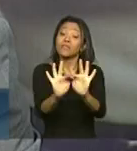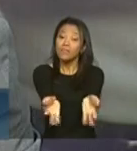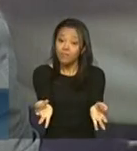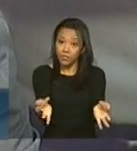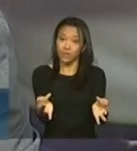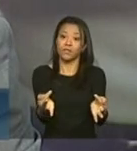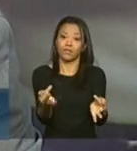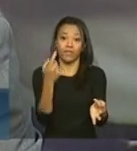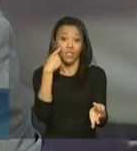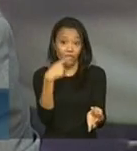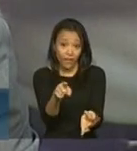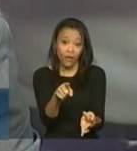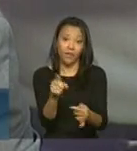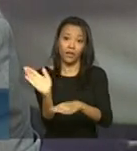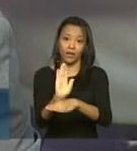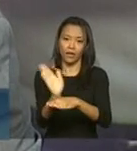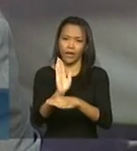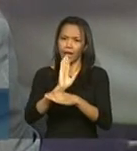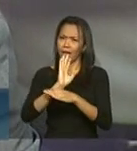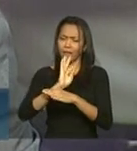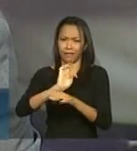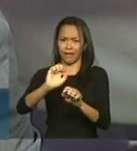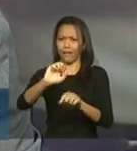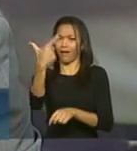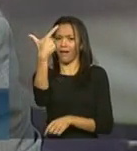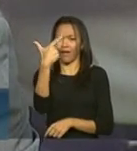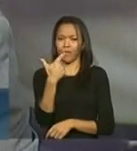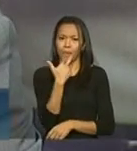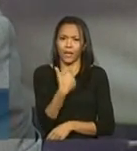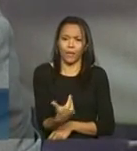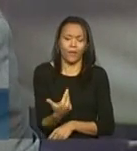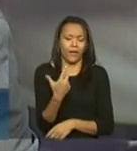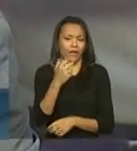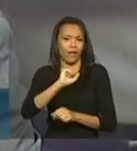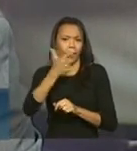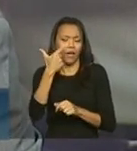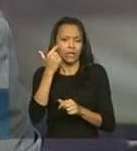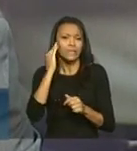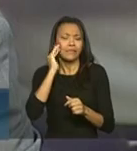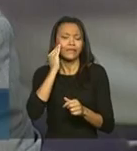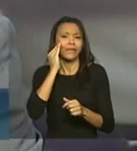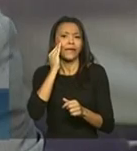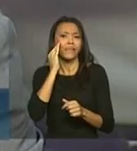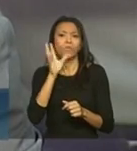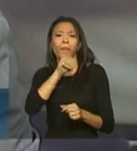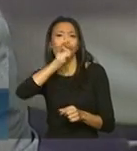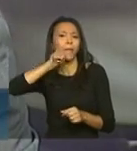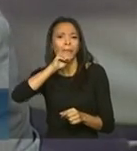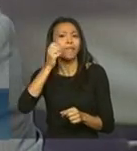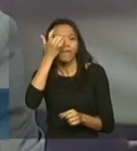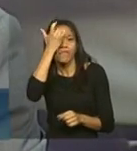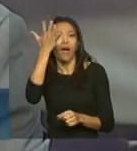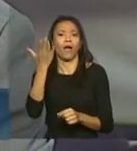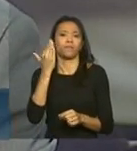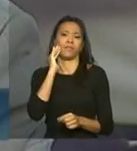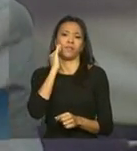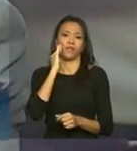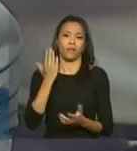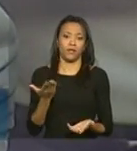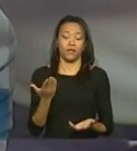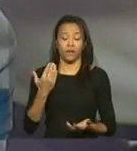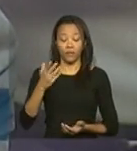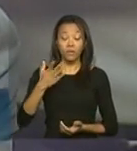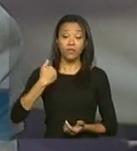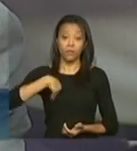imagem, uma linguagem muito direta para que as pessoas possam fazer a identificação, a suspeita, né? E nós,